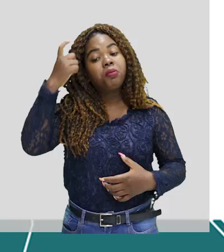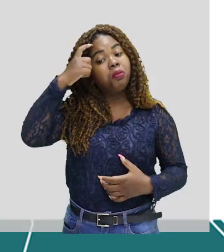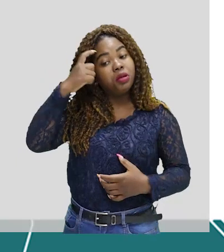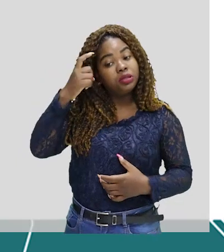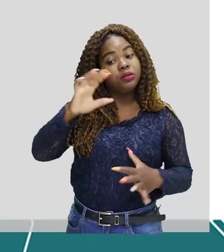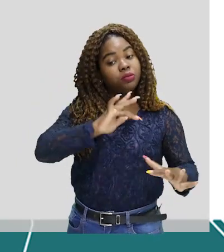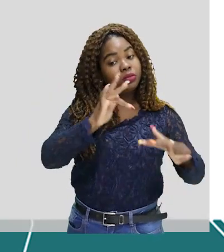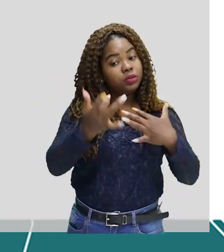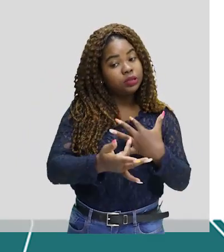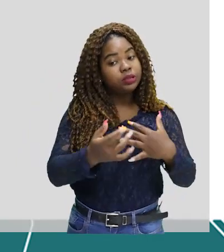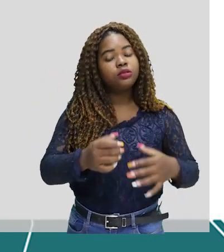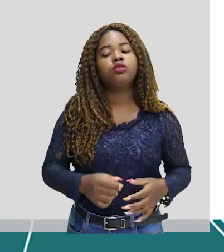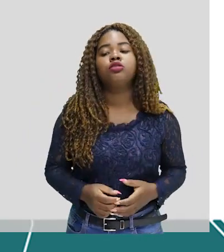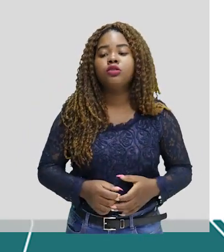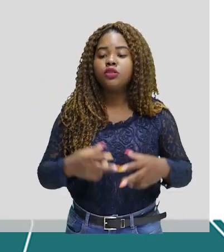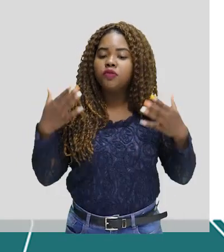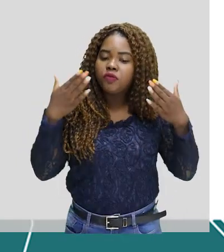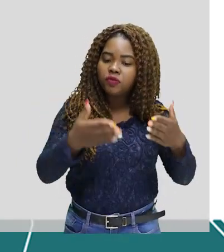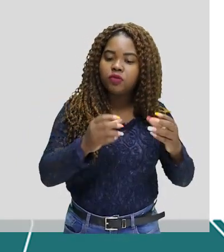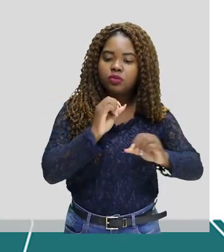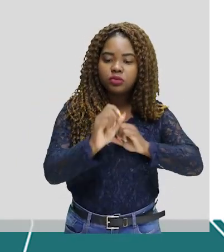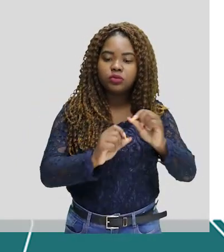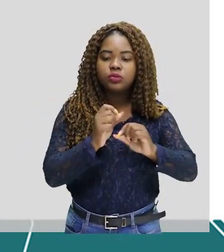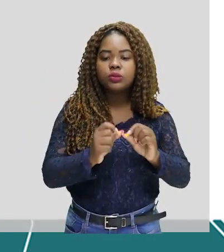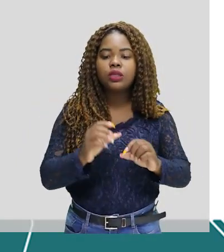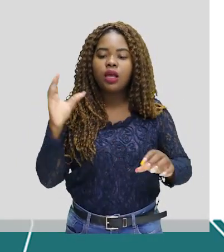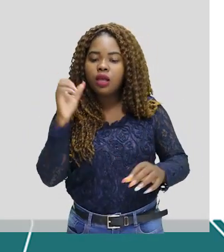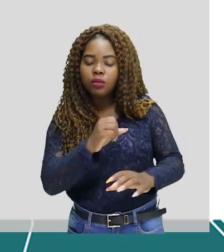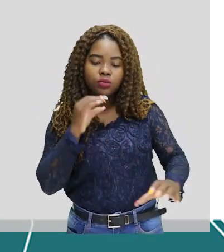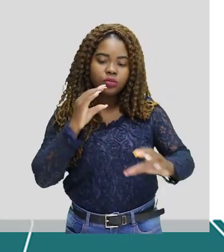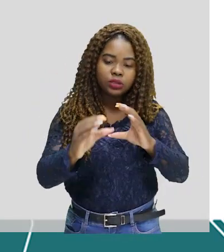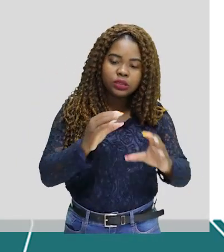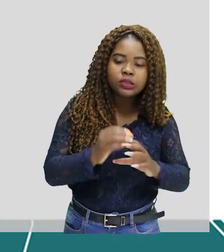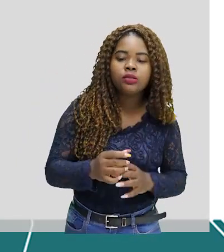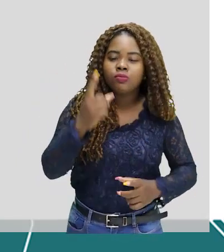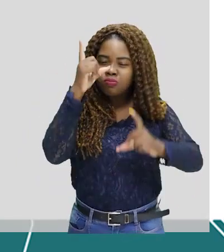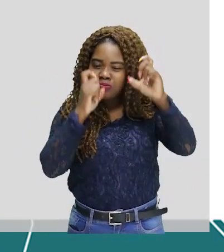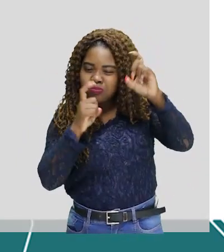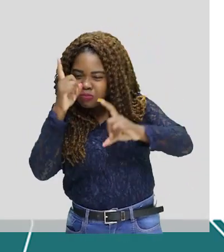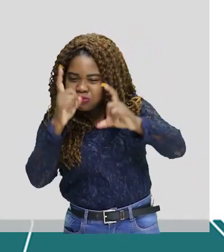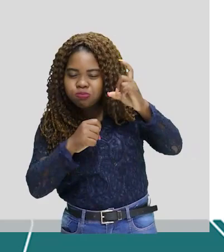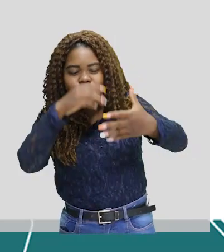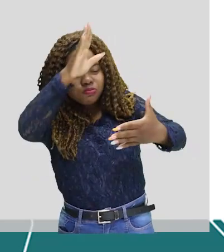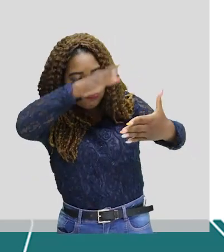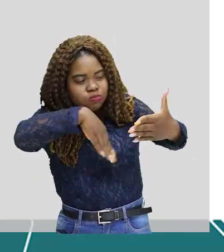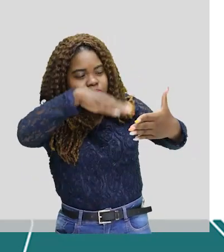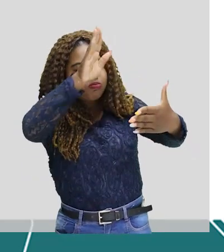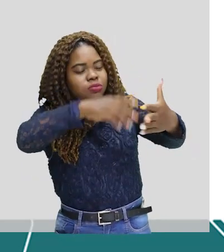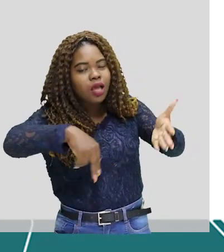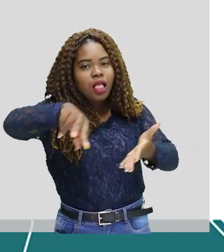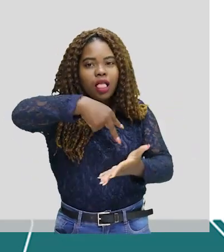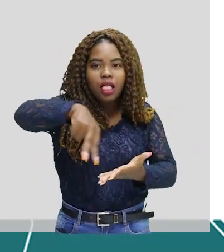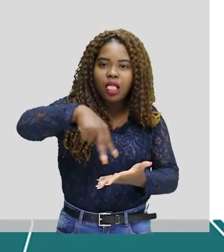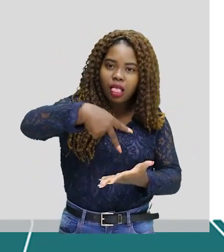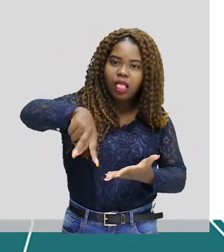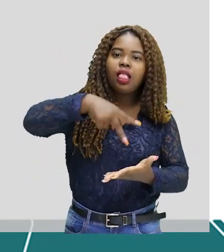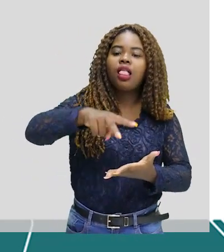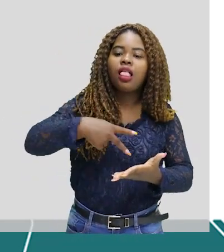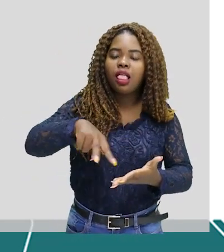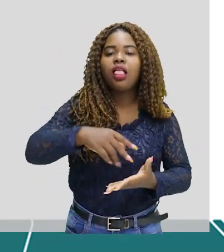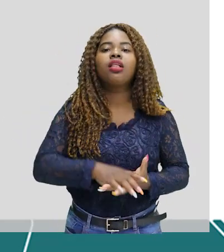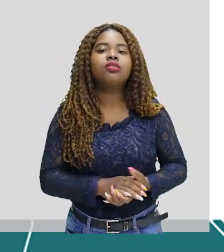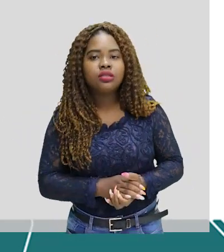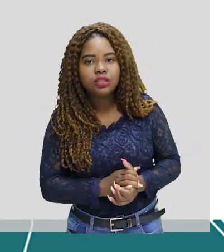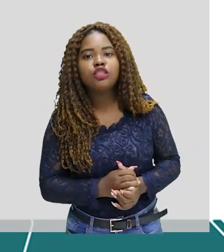são marcadas pela agilidade na comunicação. As expressões faciais, a pintura, a dança, os sinais,